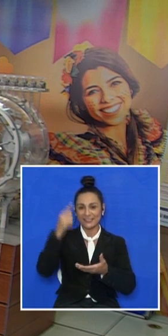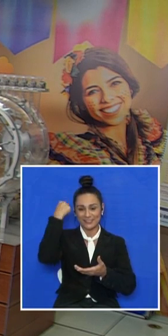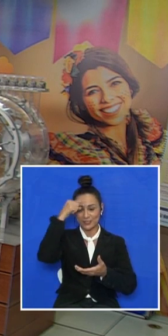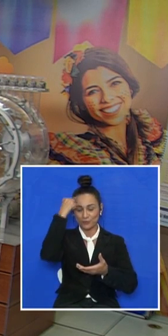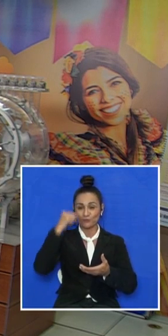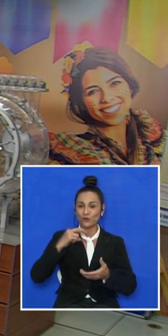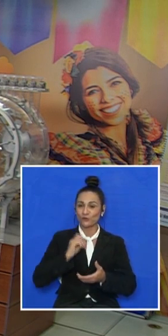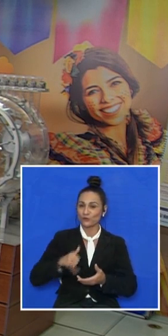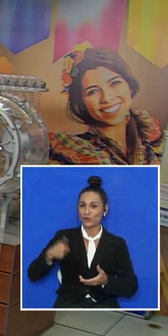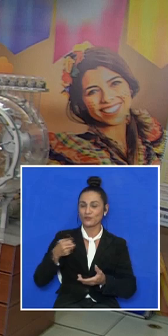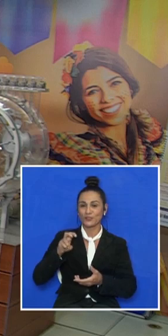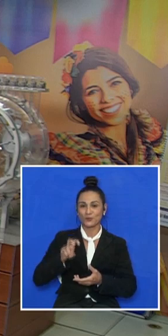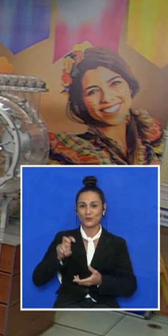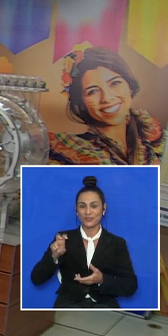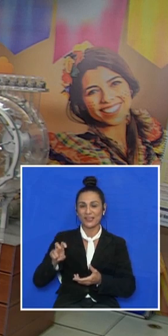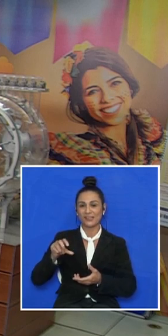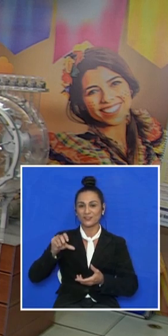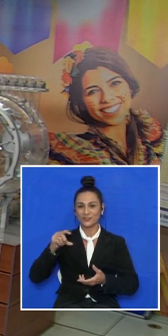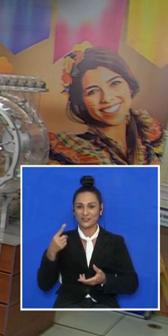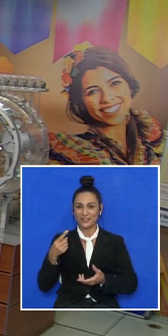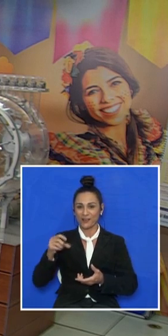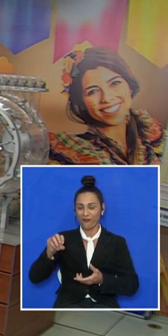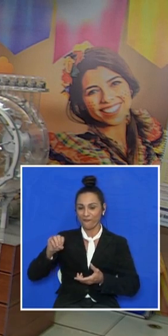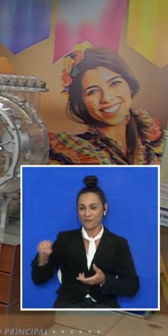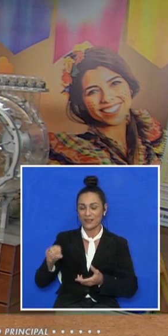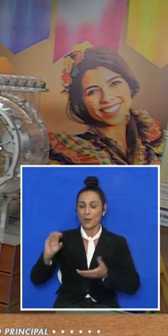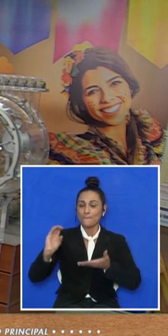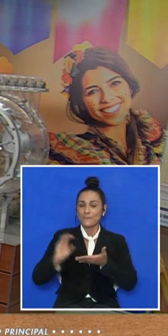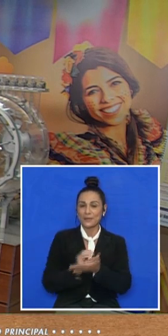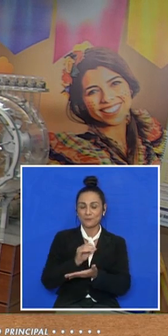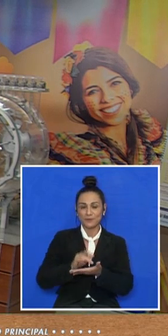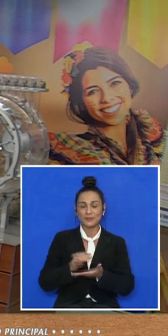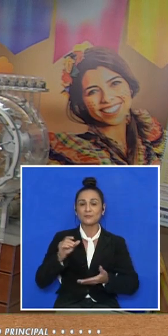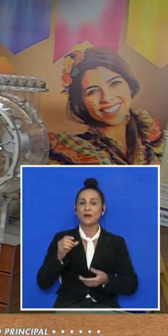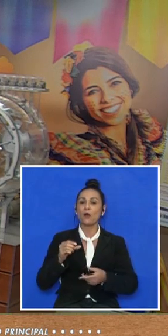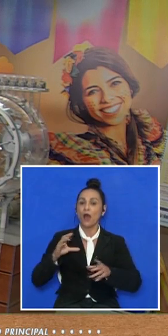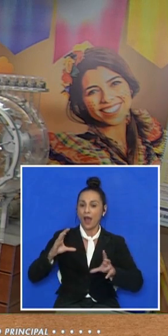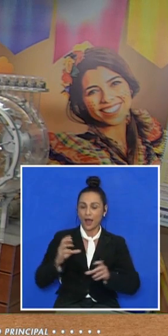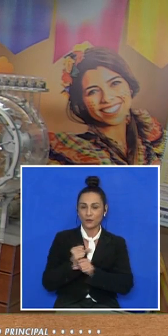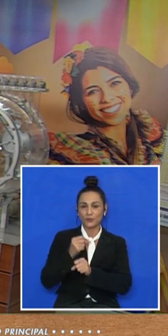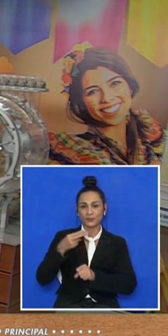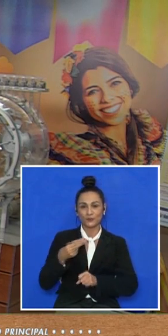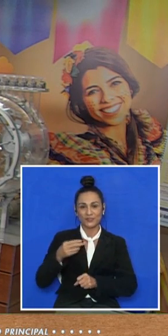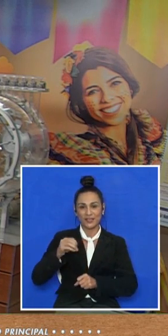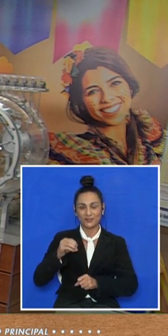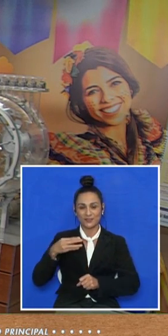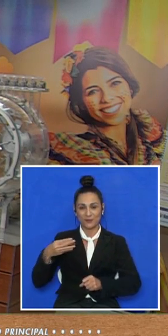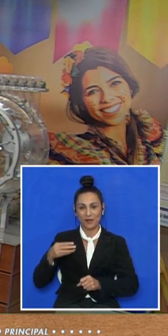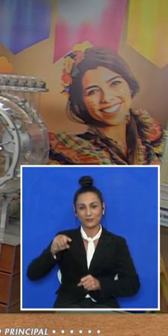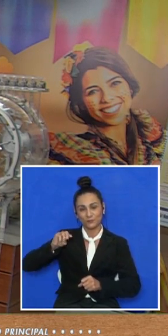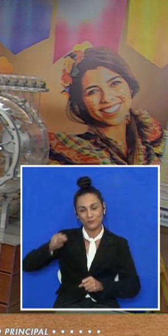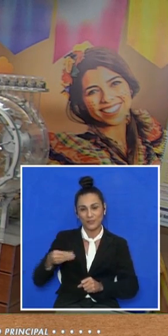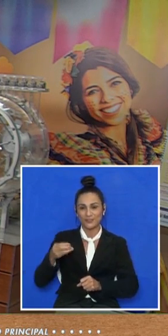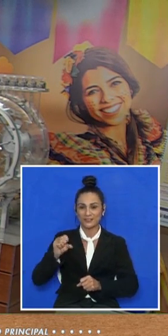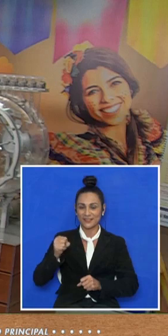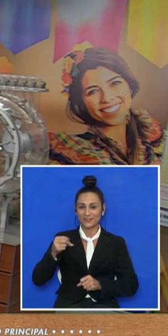concurso 5.590, que nesta noite tem prêmio principal acumulado em